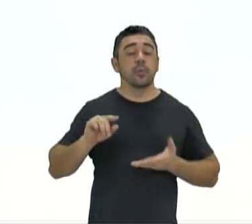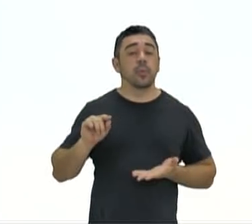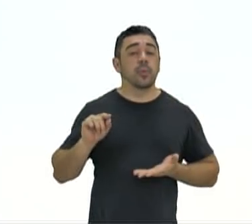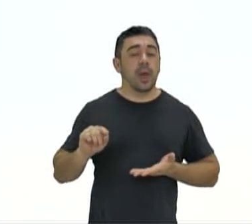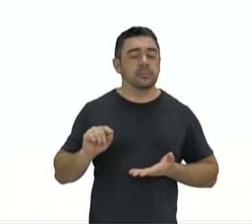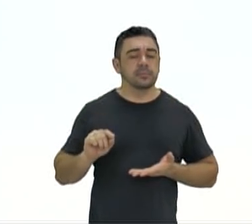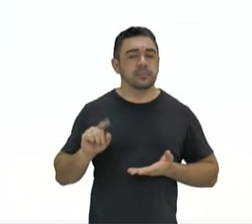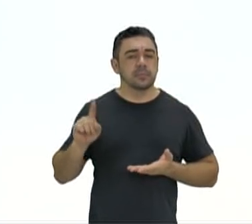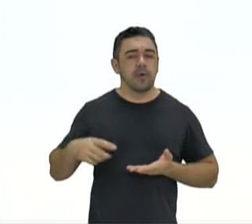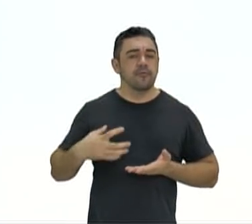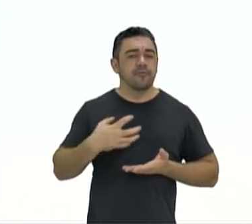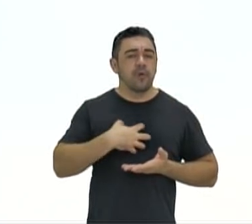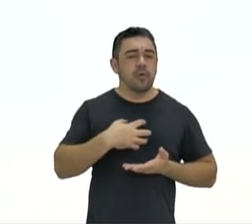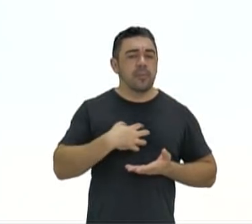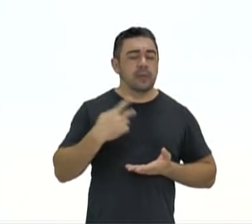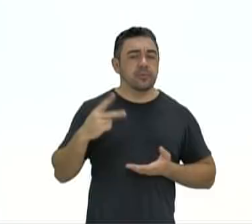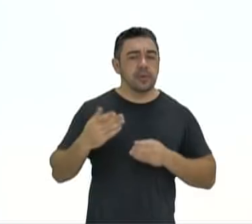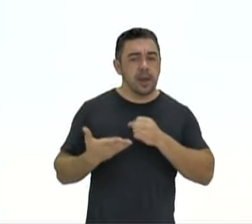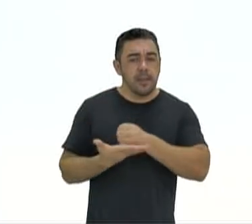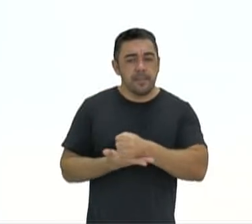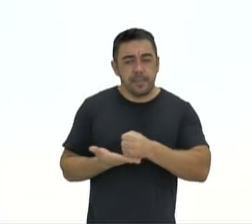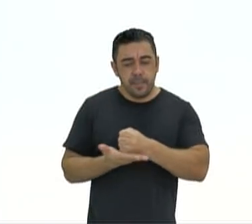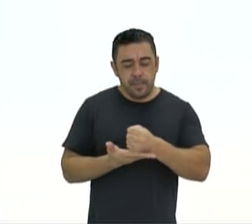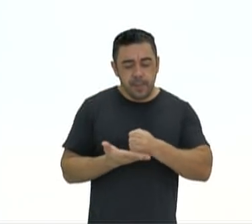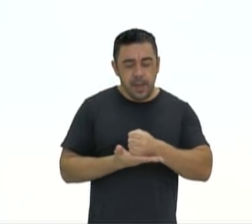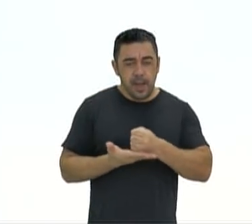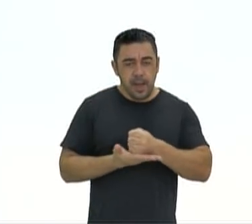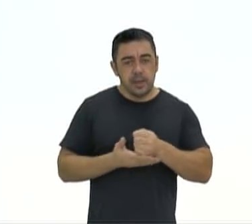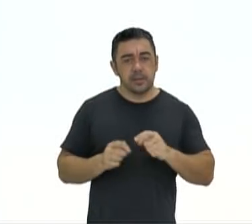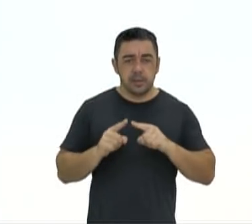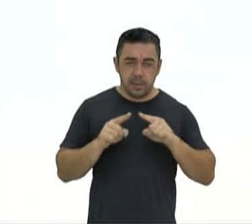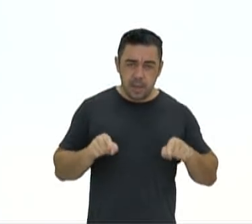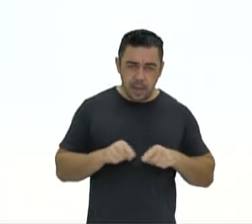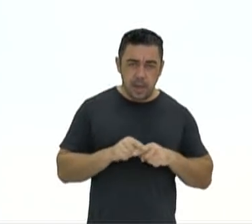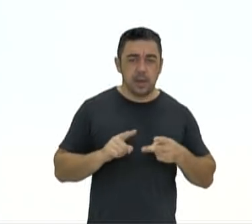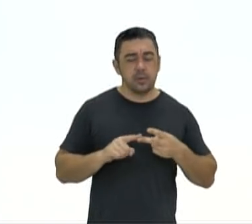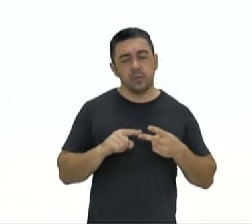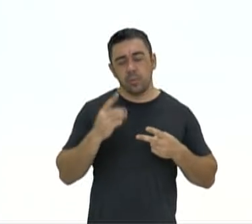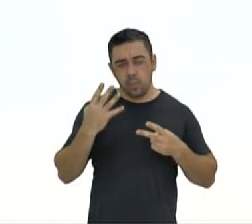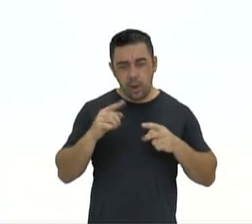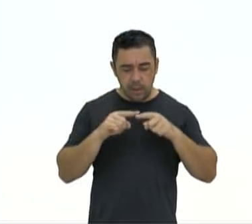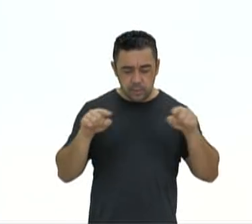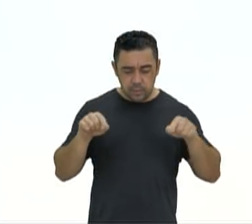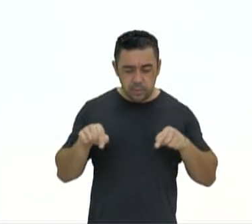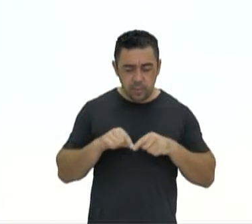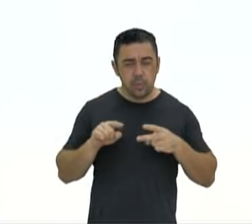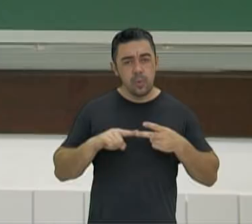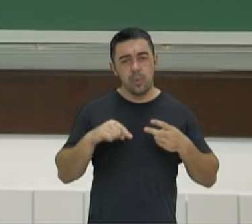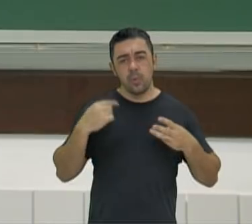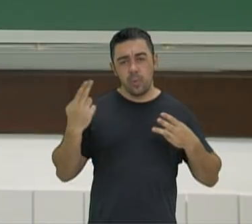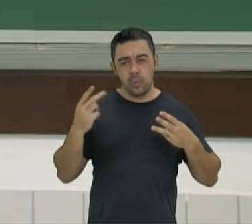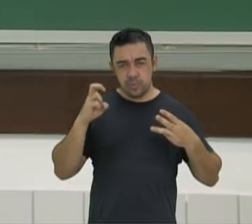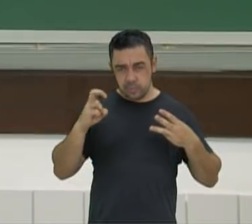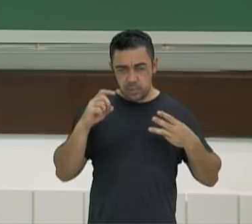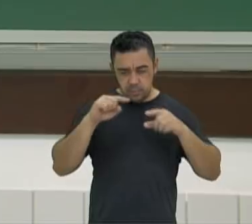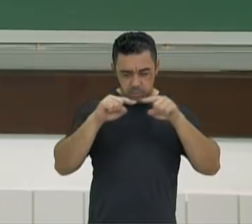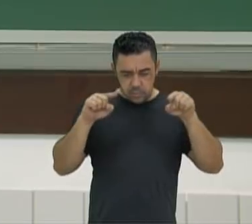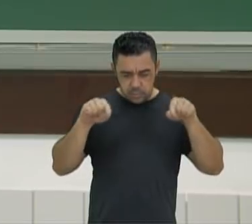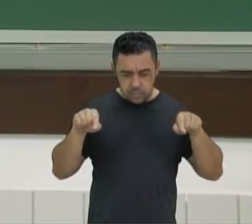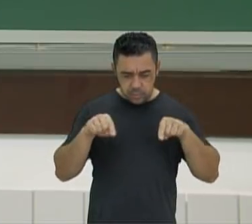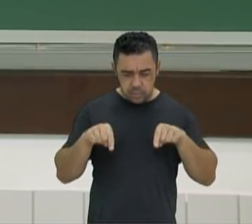quê? Do formato da sua base. Seja ela um triângulo, um quadrilátero ou um pentágono. Tudo bem? Tudo